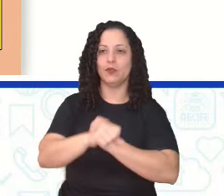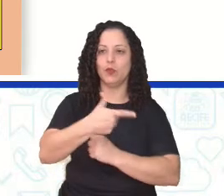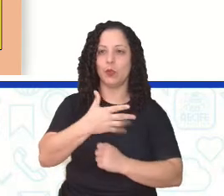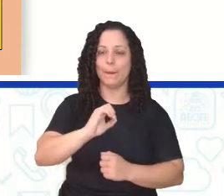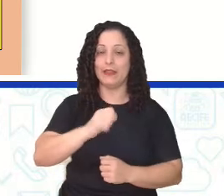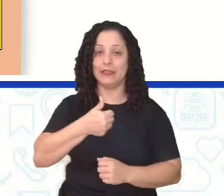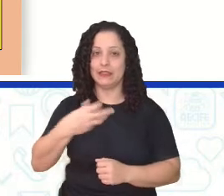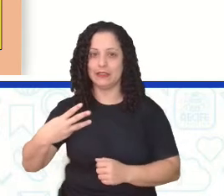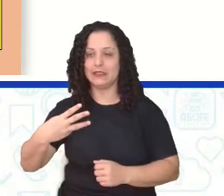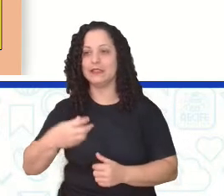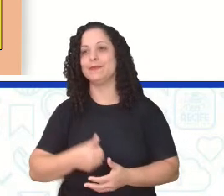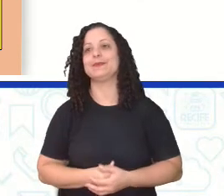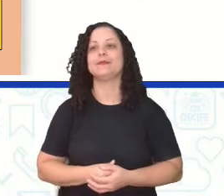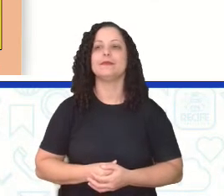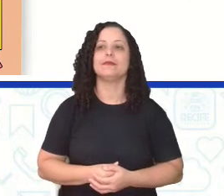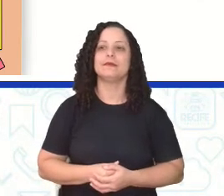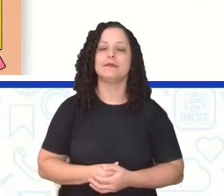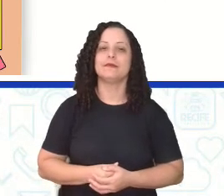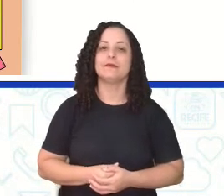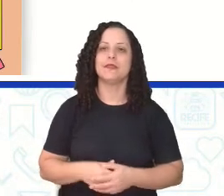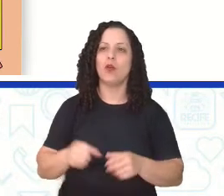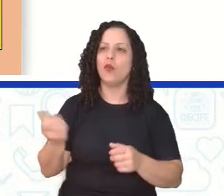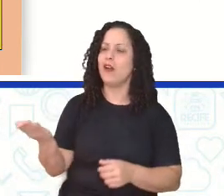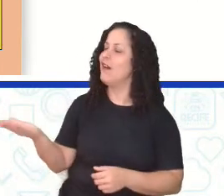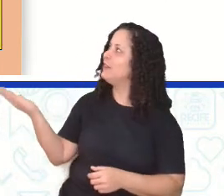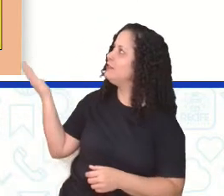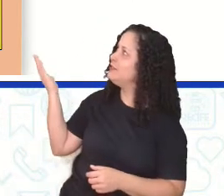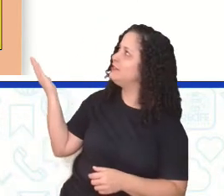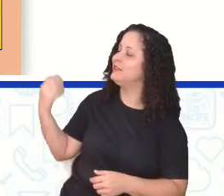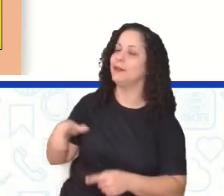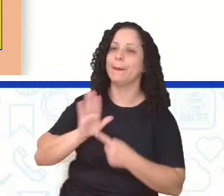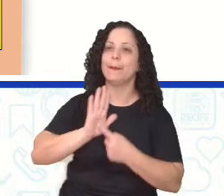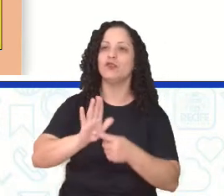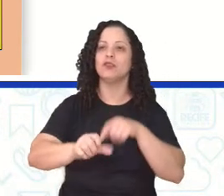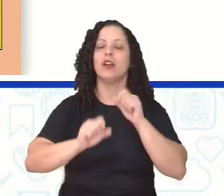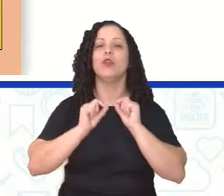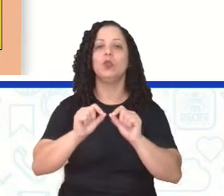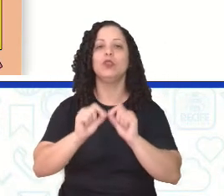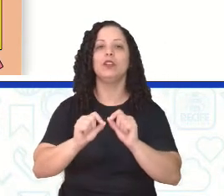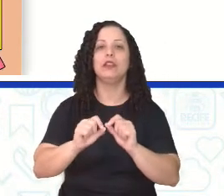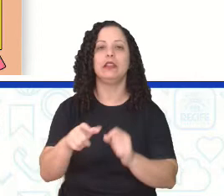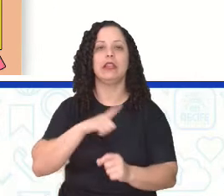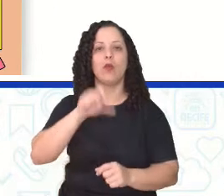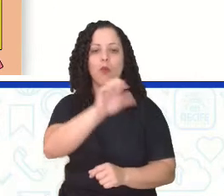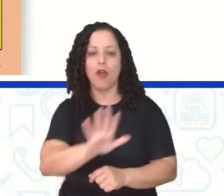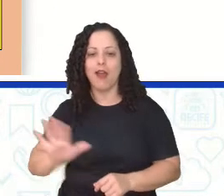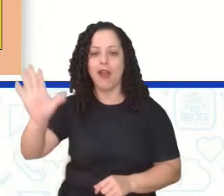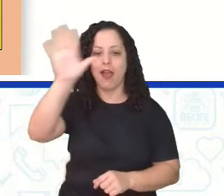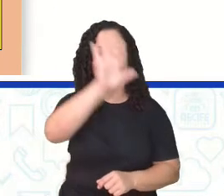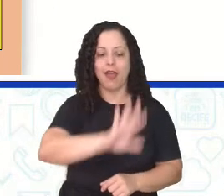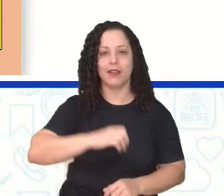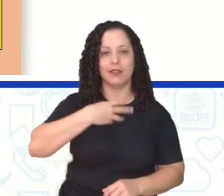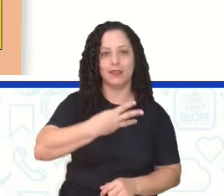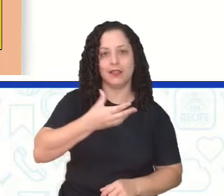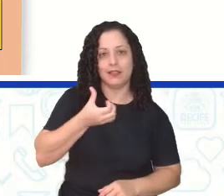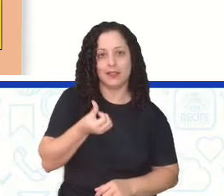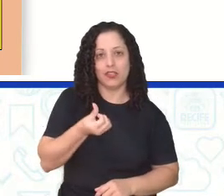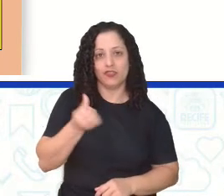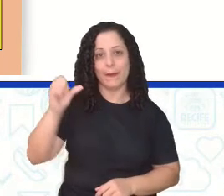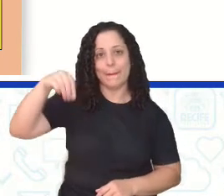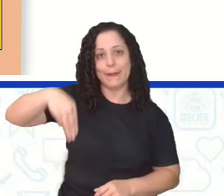tá, gente? A figura representa um retângulo de área 36 metros